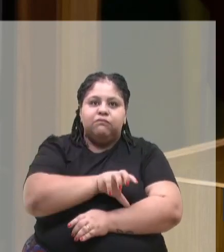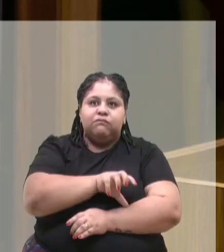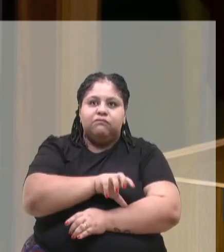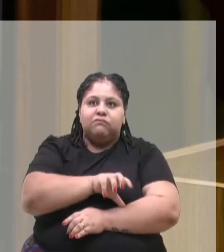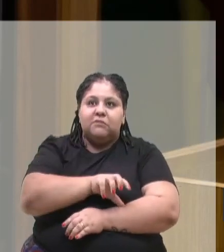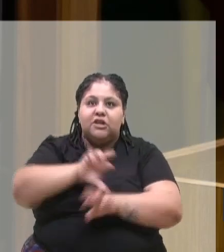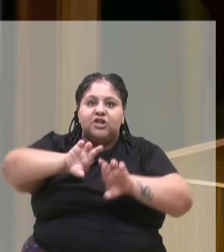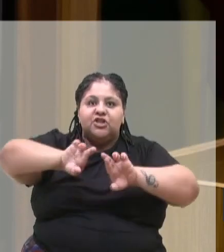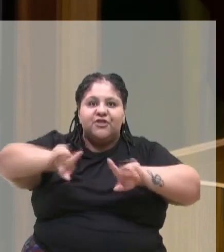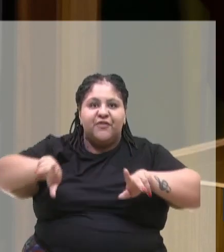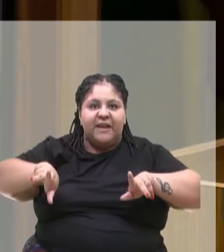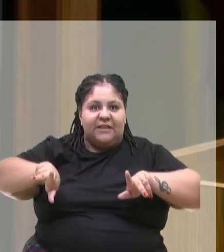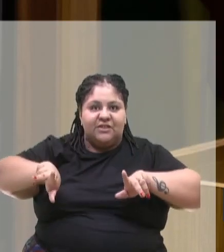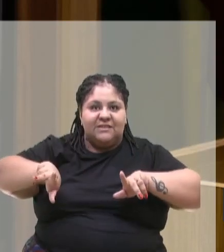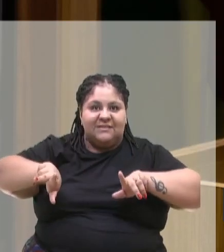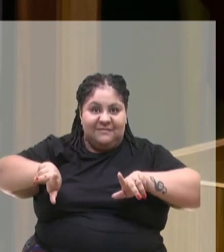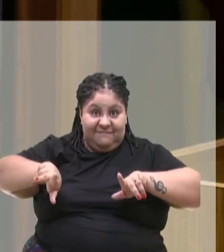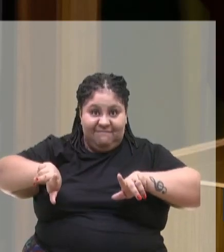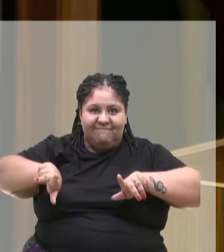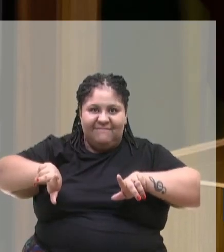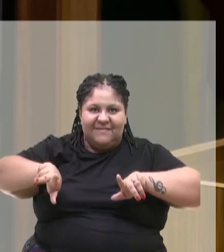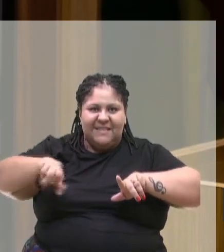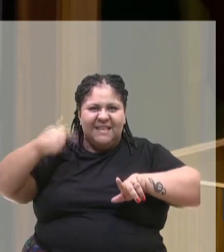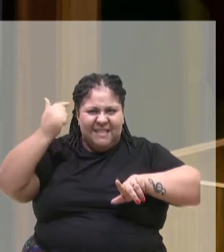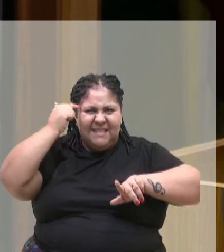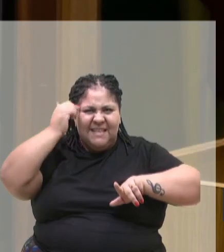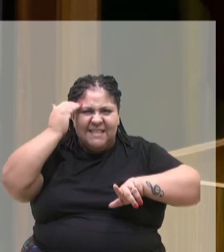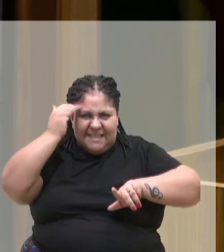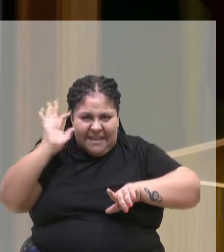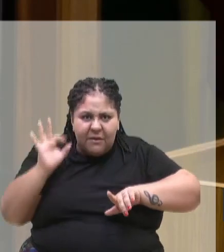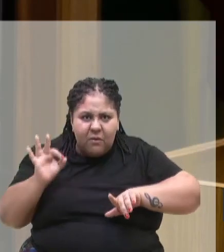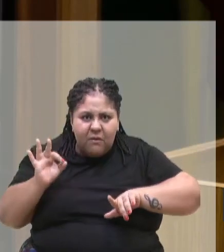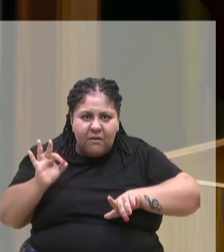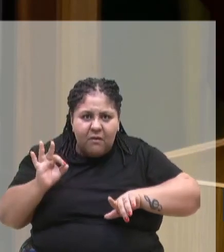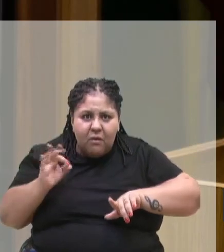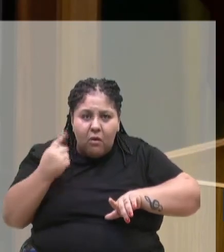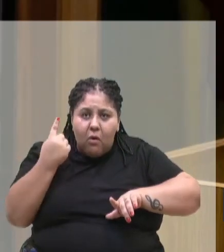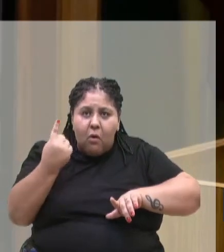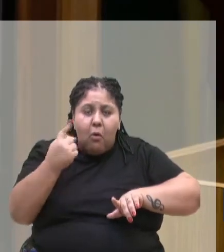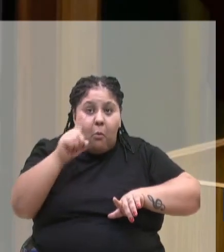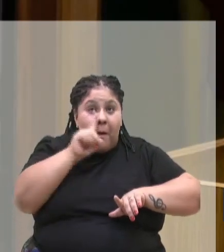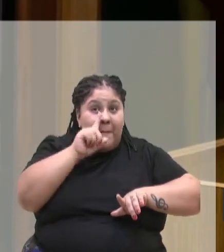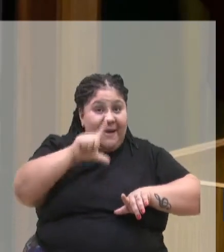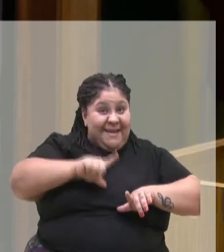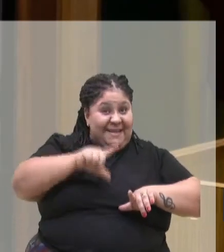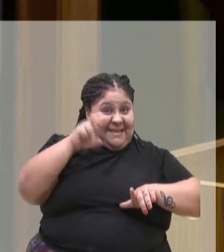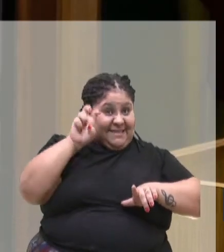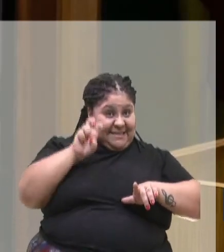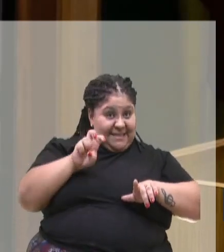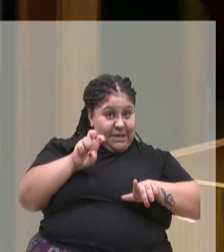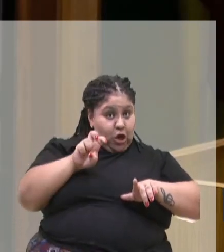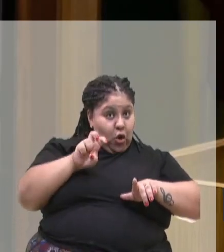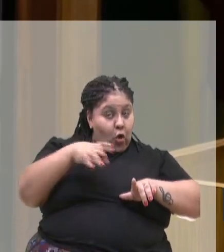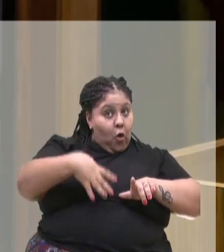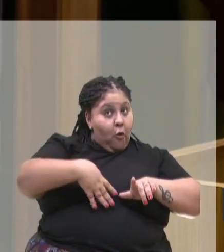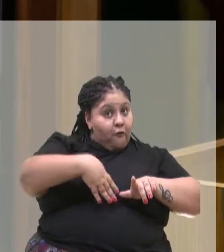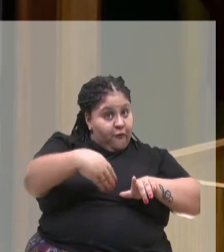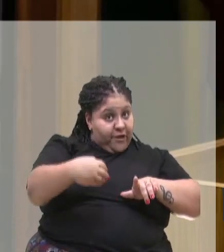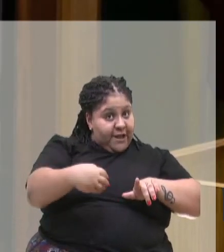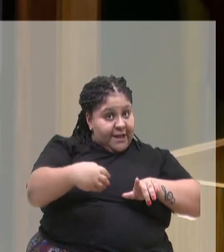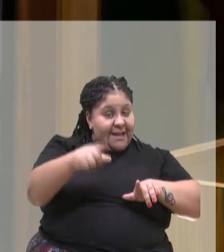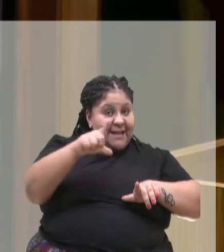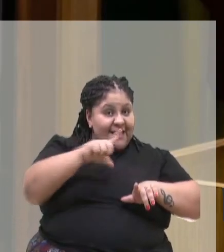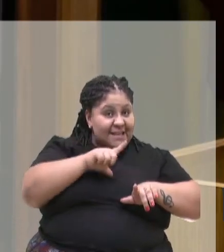3 escolas. Vocês têm noção disso? Uma mãe que tem 5 filhos, trigêmeas, e tem